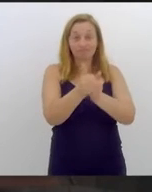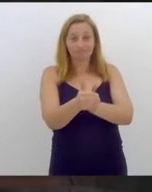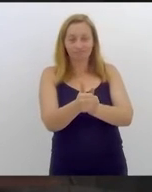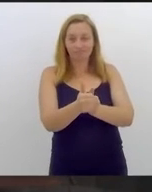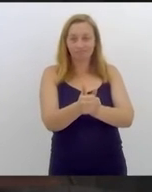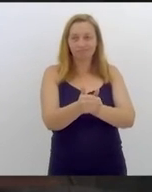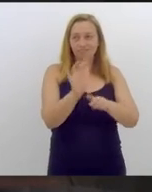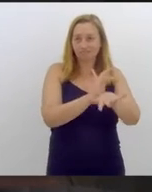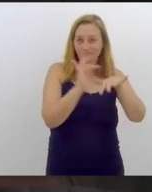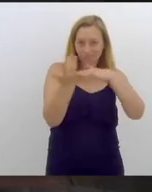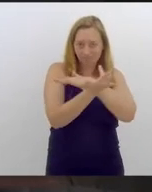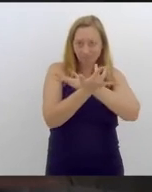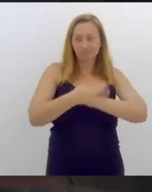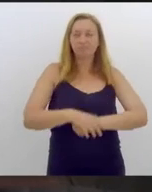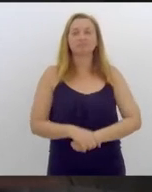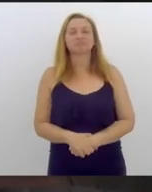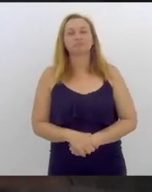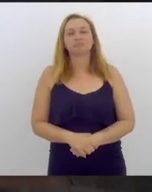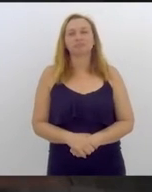pelas redes sociais